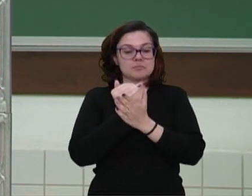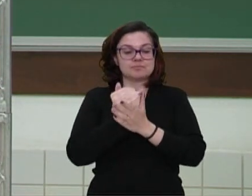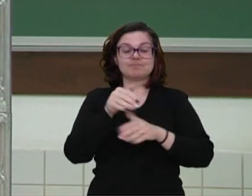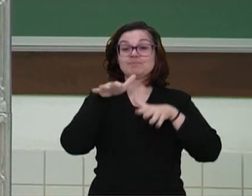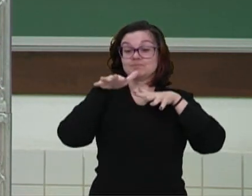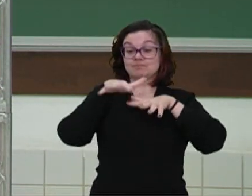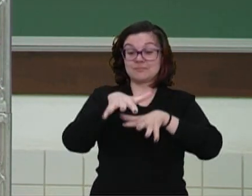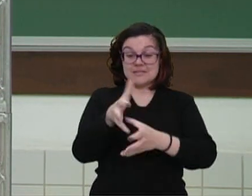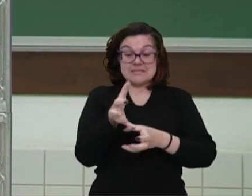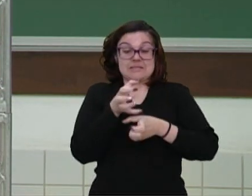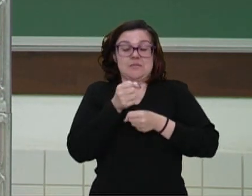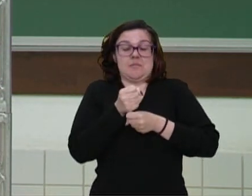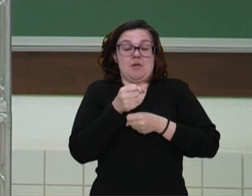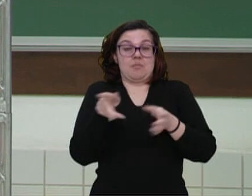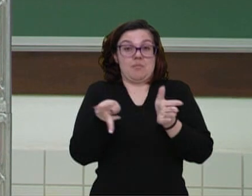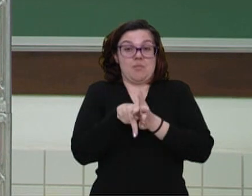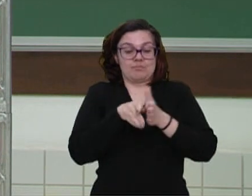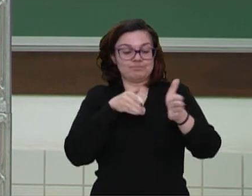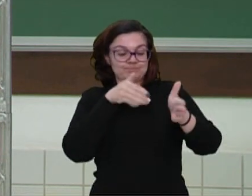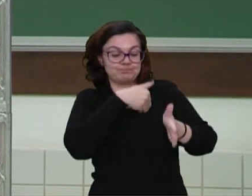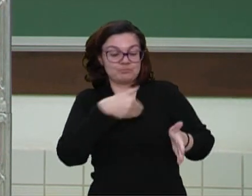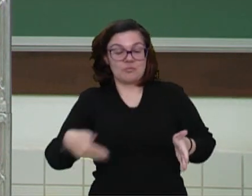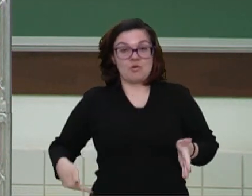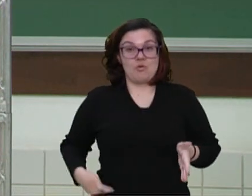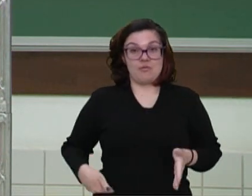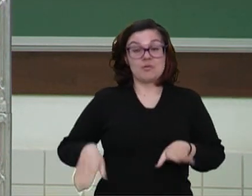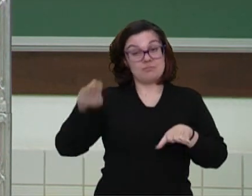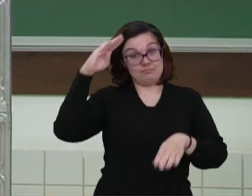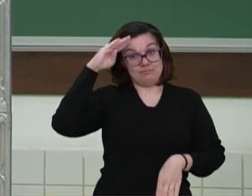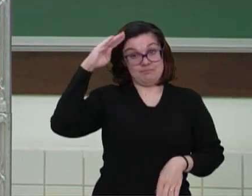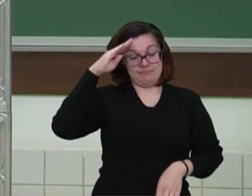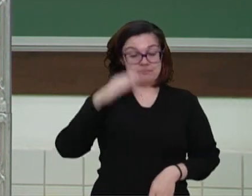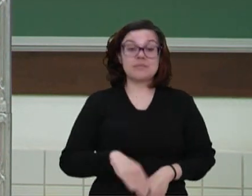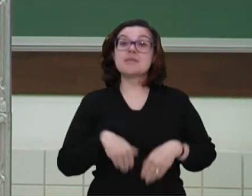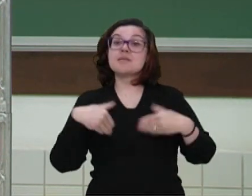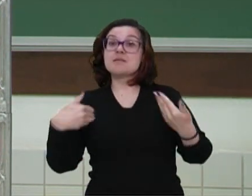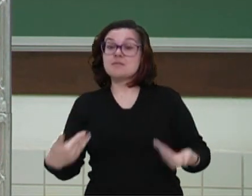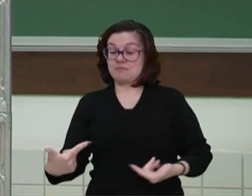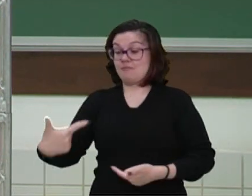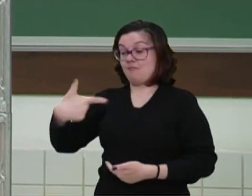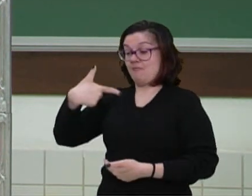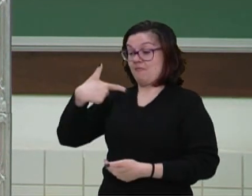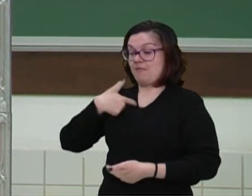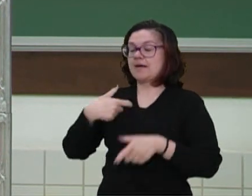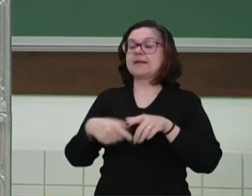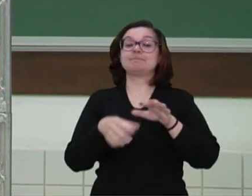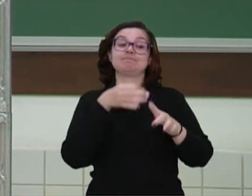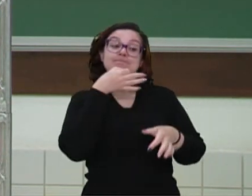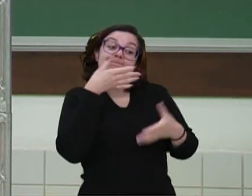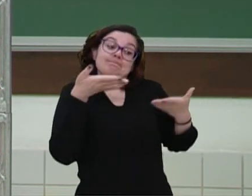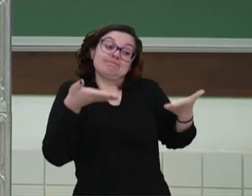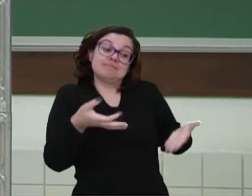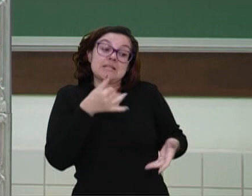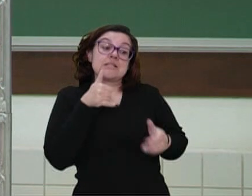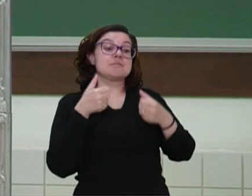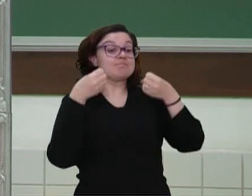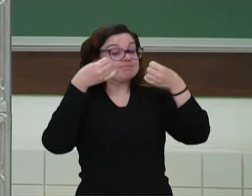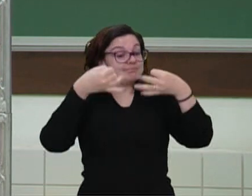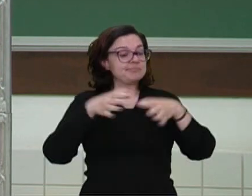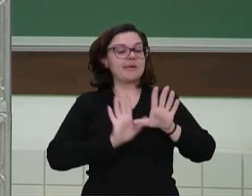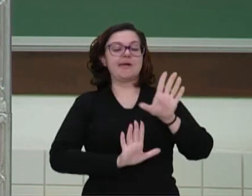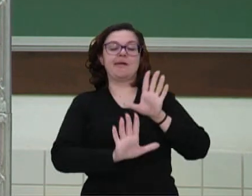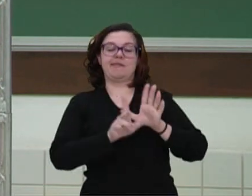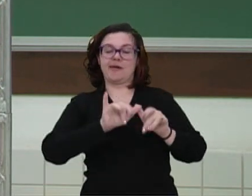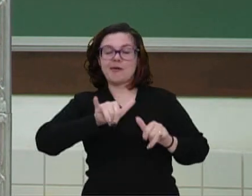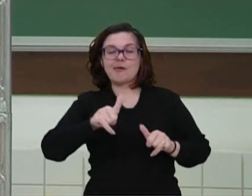do regime. E o Vargas vai usar isso como pretexto e algumas outras ocasiões que